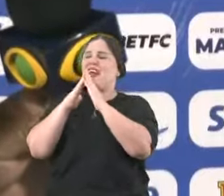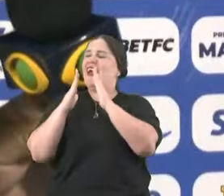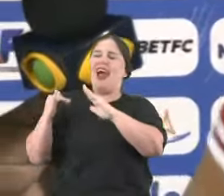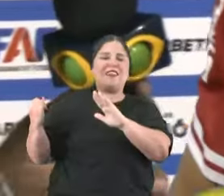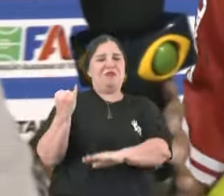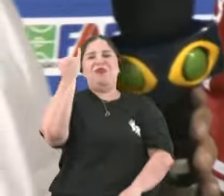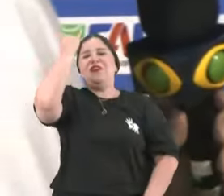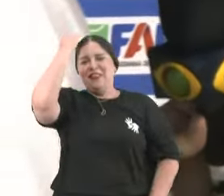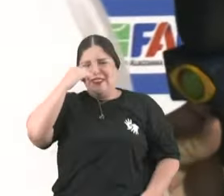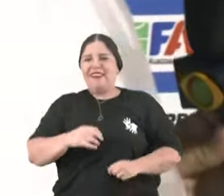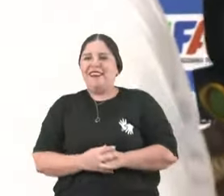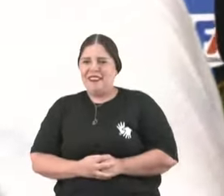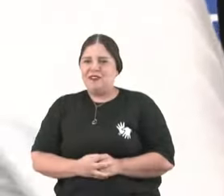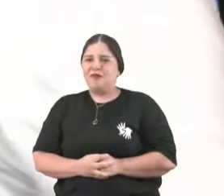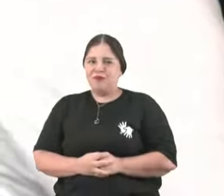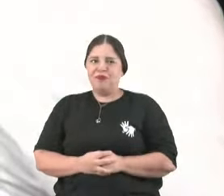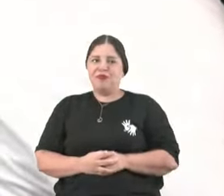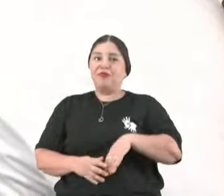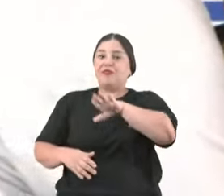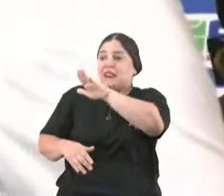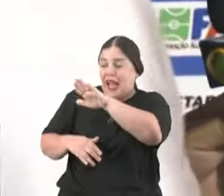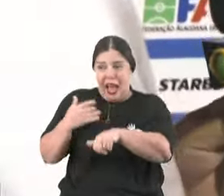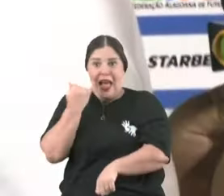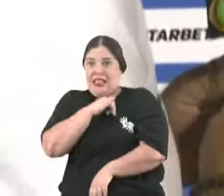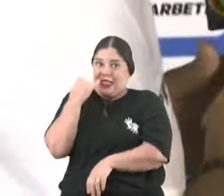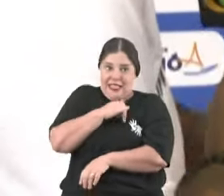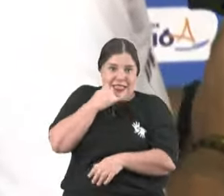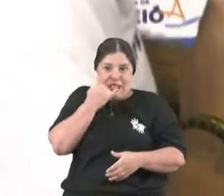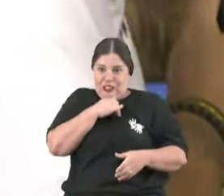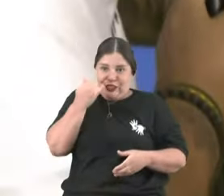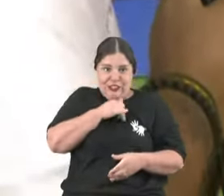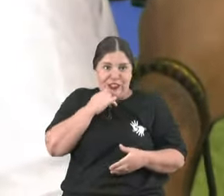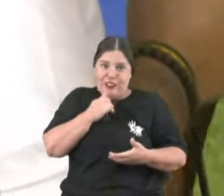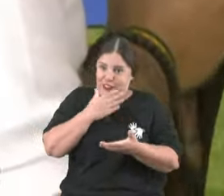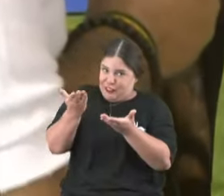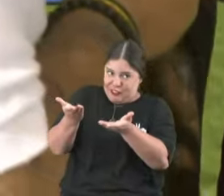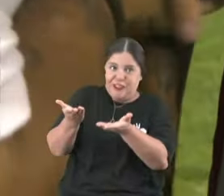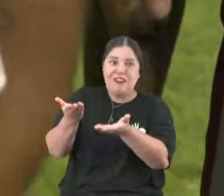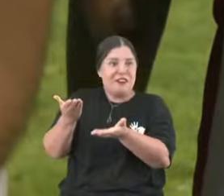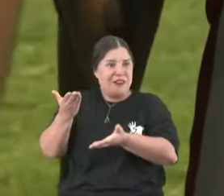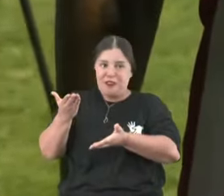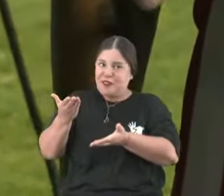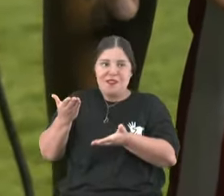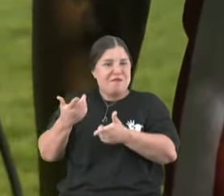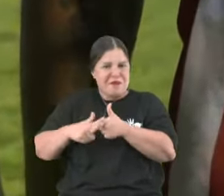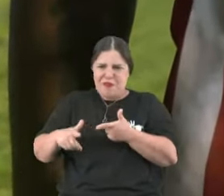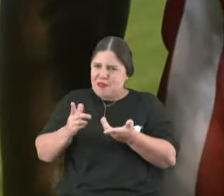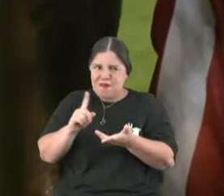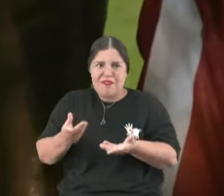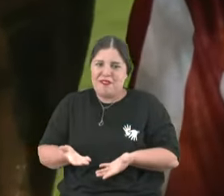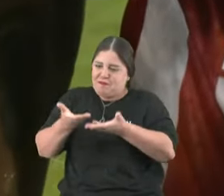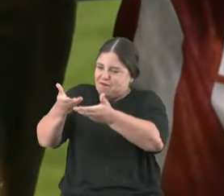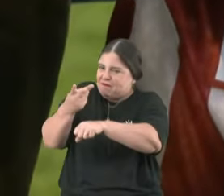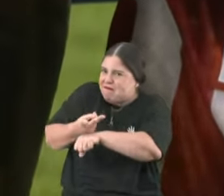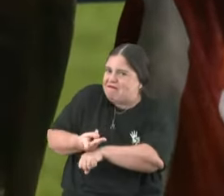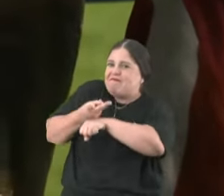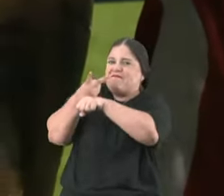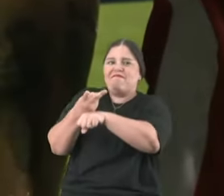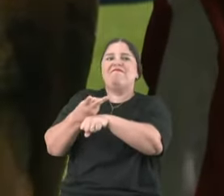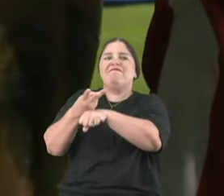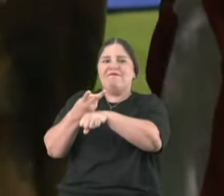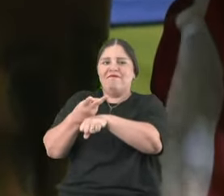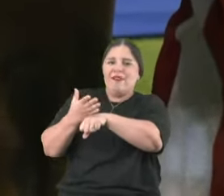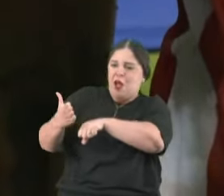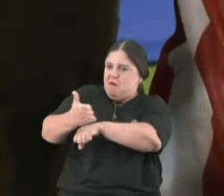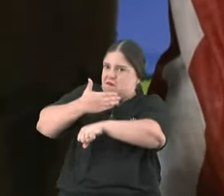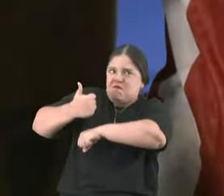Tem um energético ali. É, tu esqueceu, mas não tem problema não. Aqui a gente resolve assim, mais um, aquela prateleira que está aumentando, que a gente